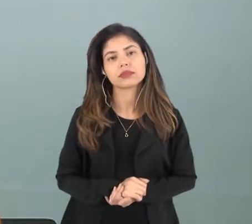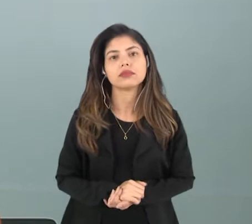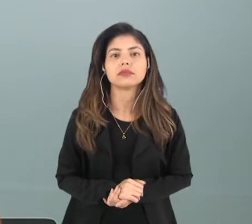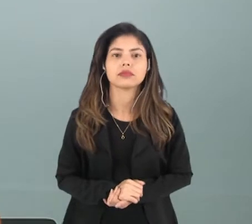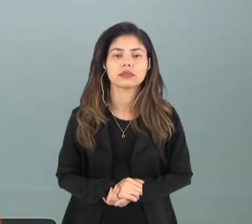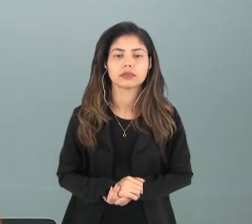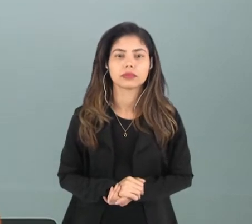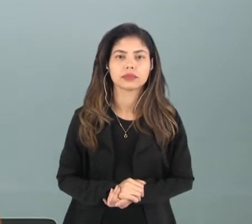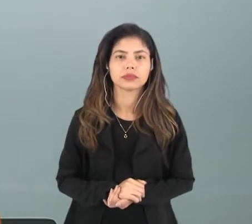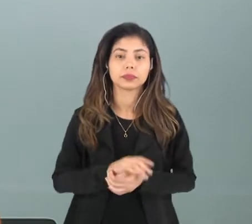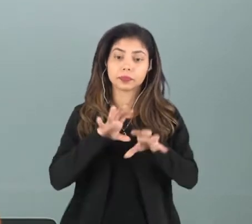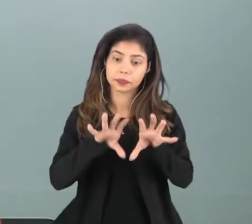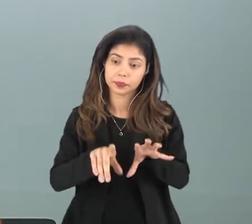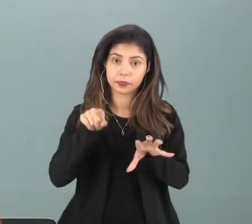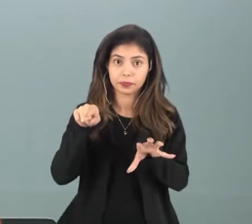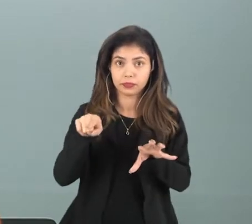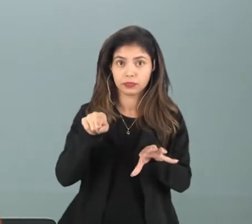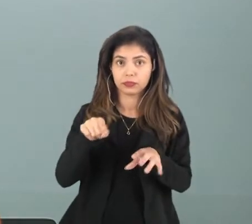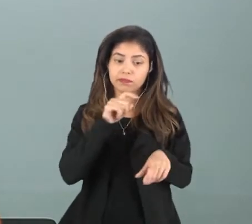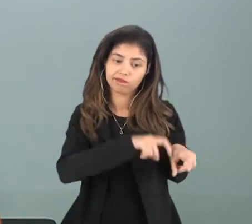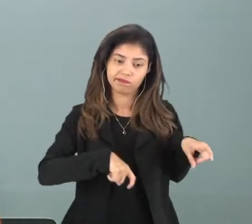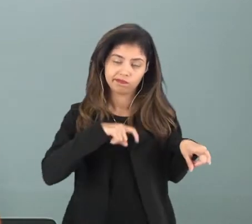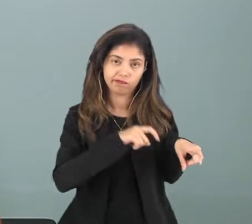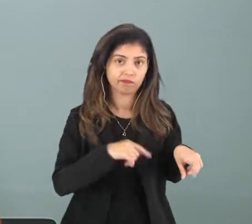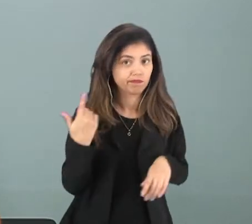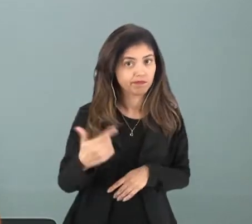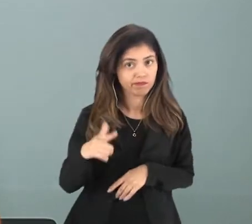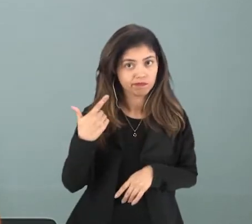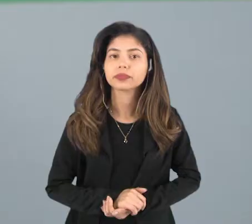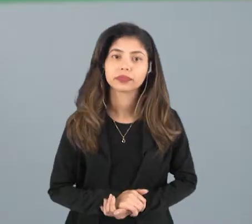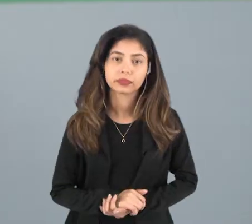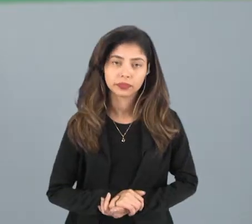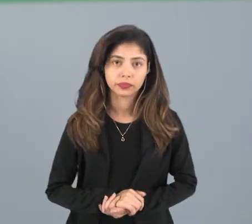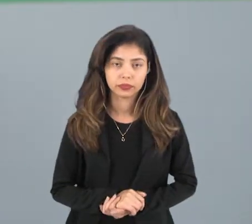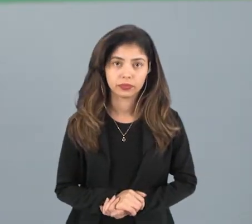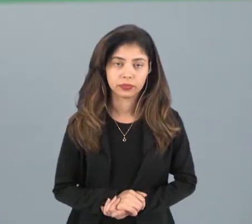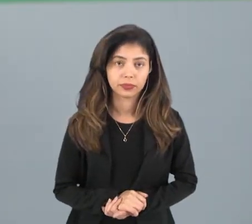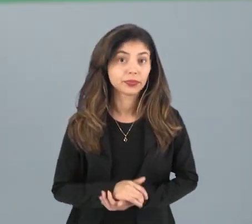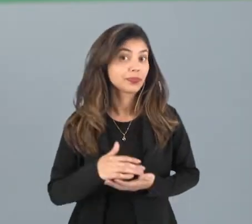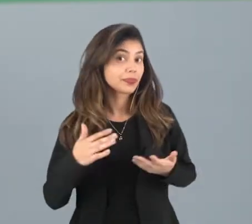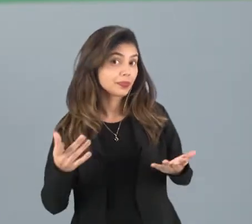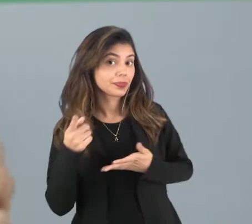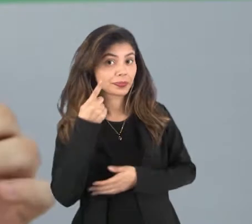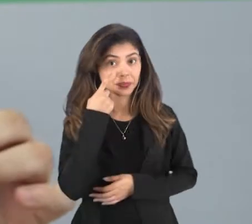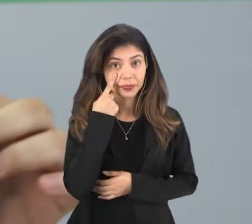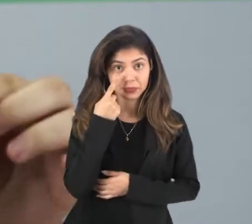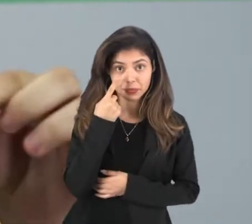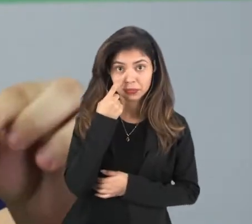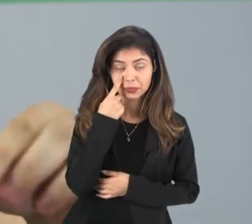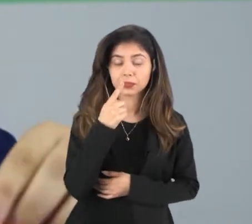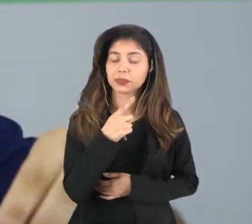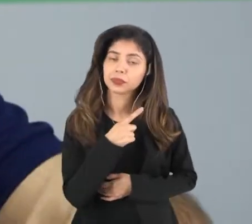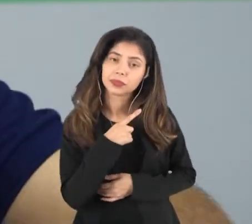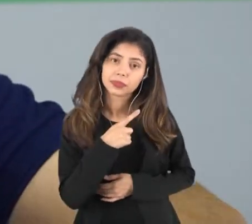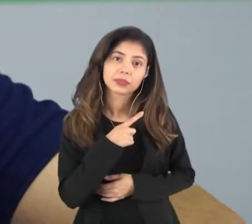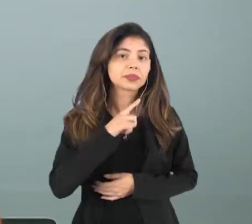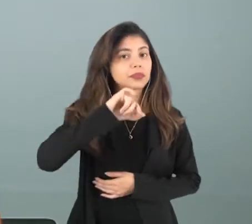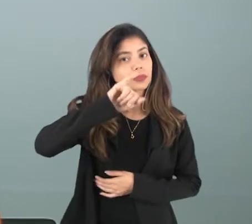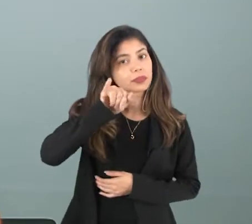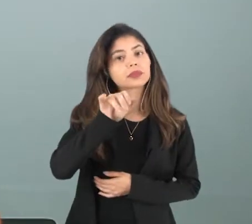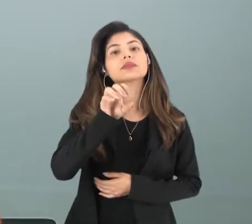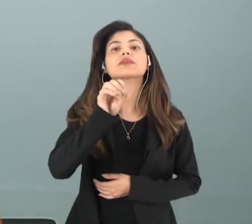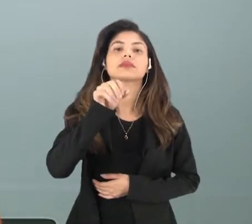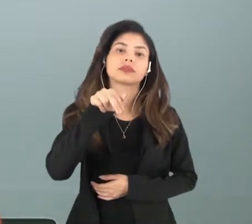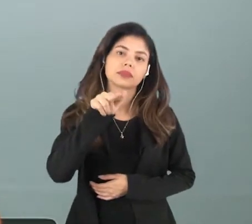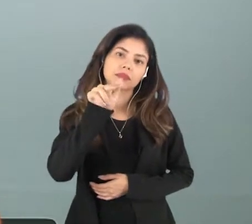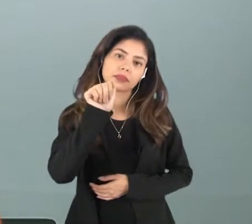aqui, na zona rural, não tem atendimento para ela. Aí, olha aqui, ó, teve a Joana que